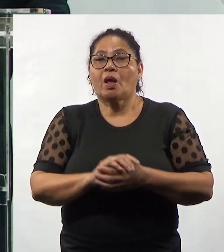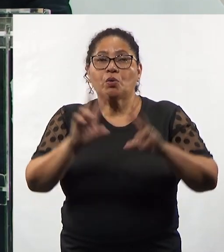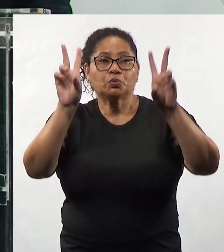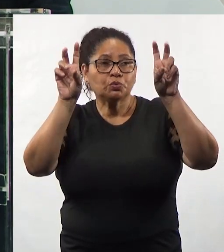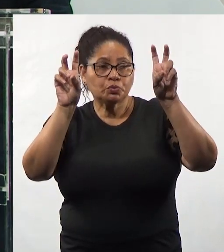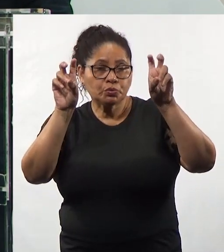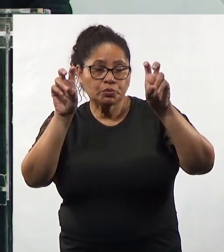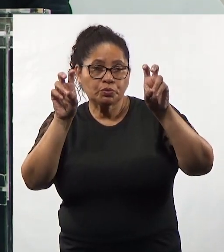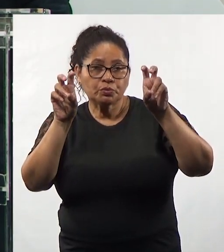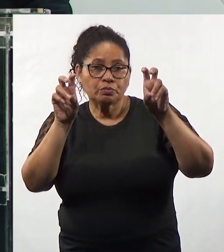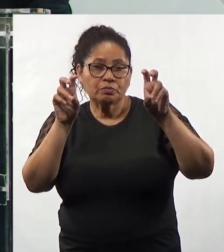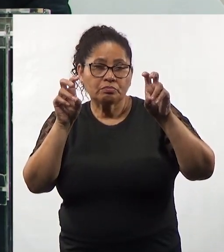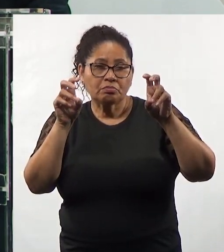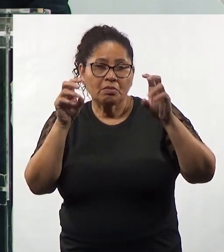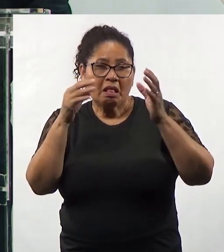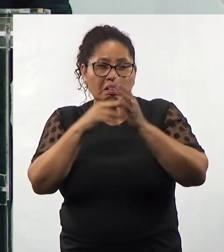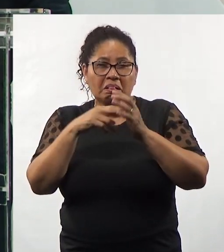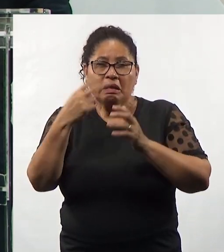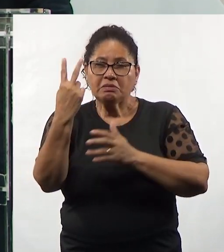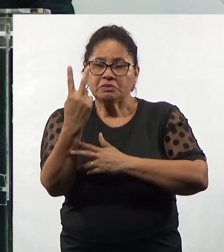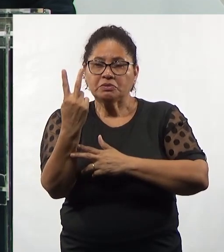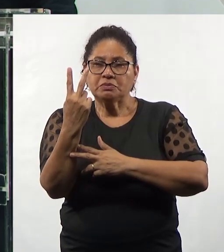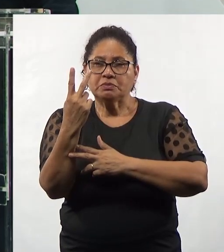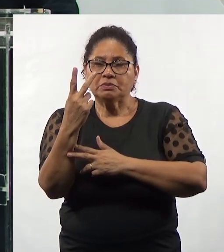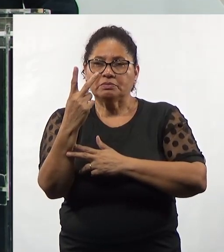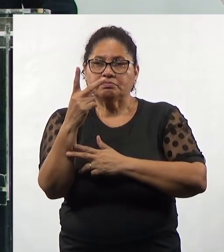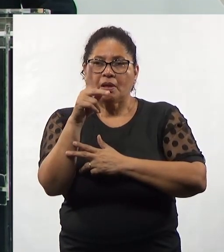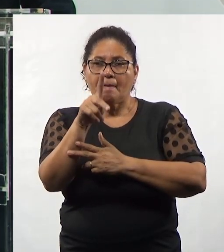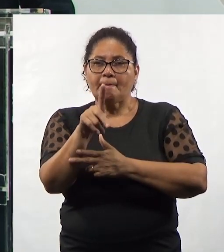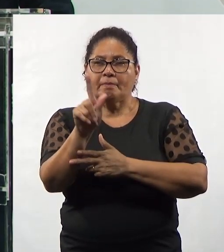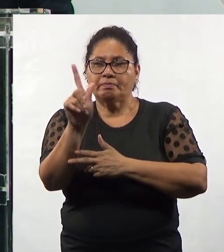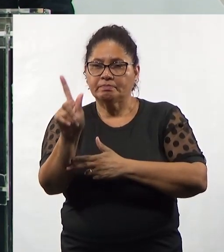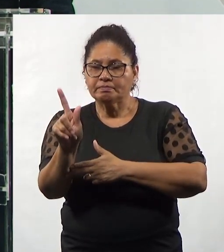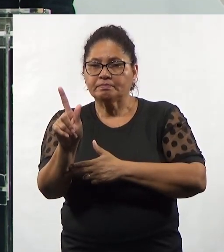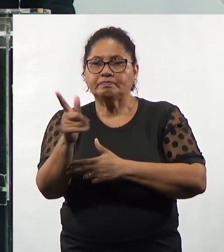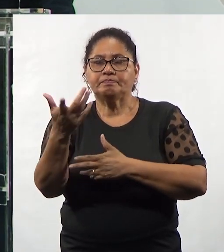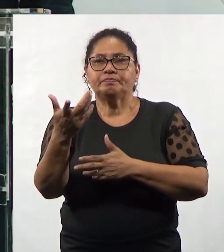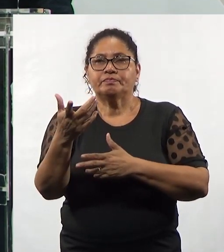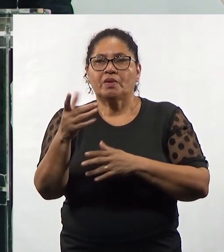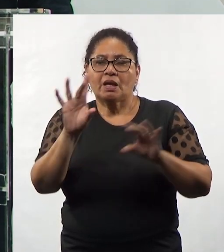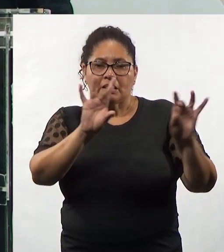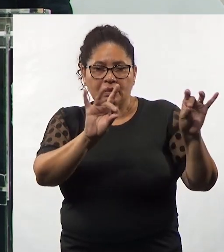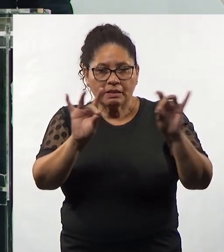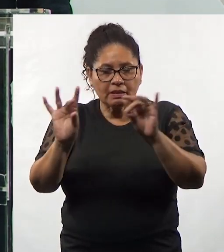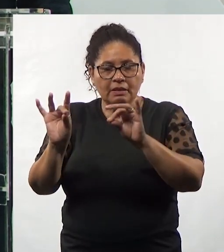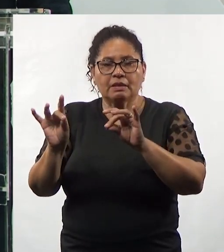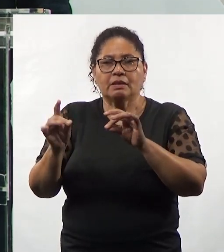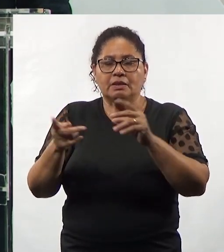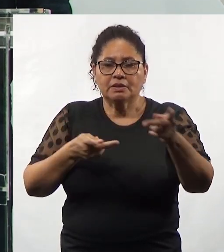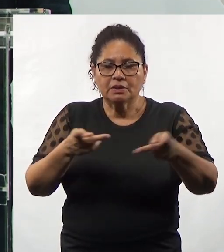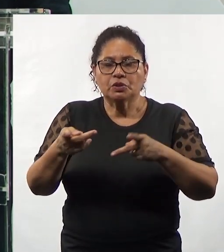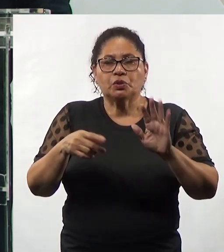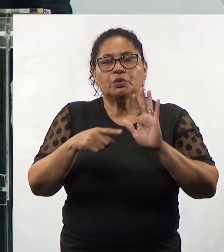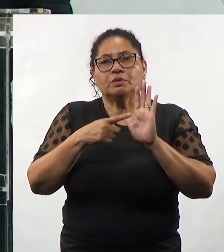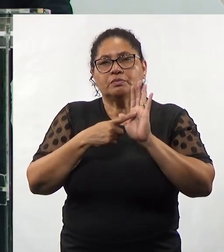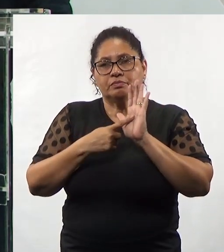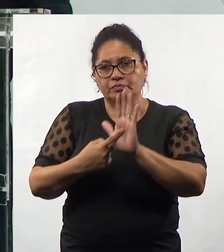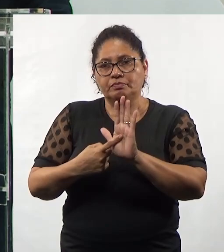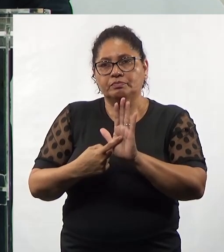uma página, no máximo 2, porque a gente não quer ainda detalhar o projeto, queremos só